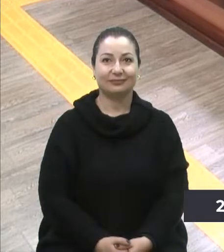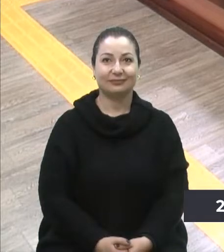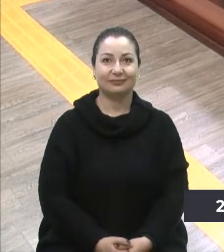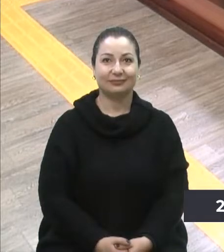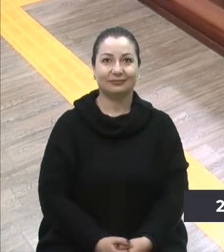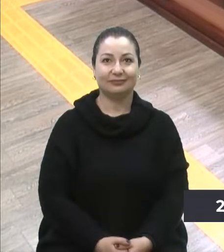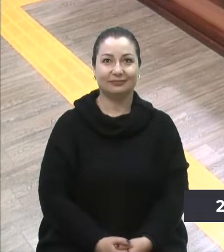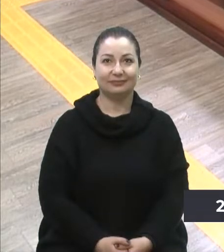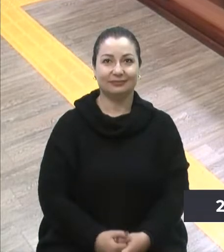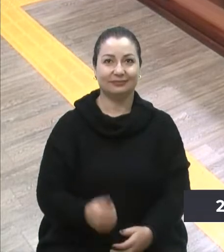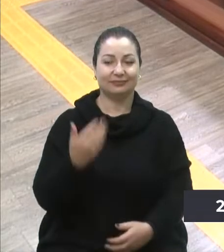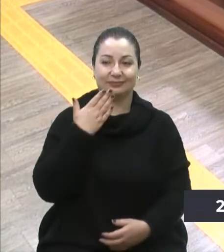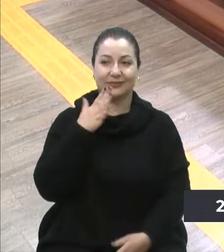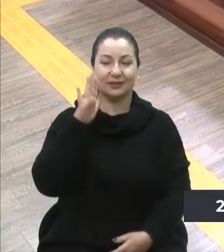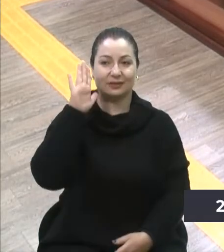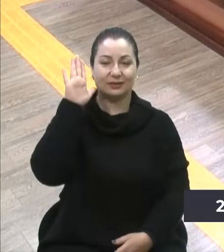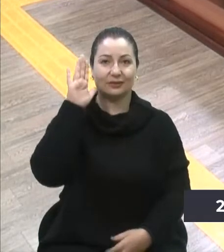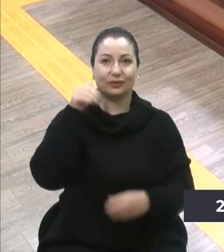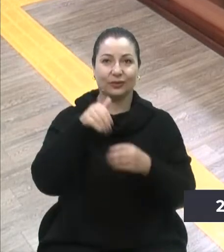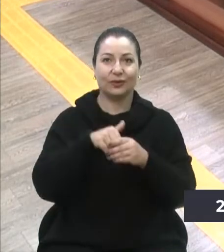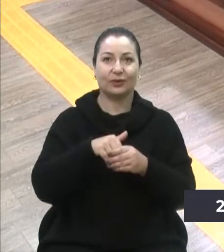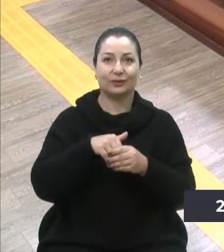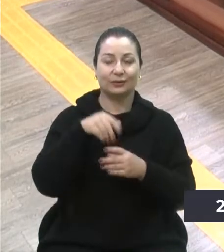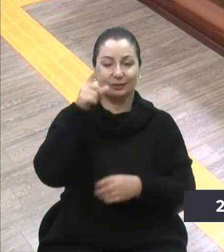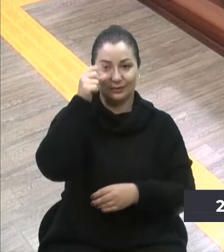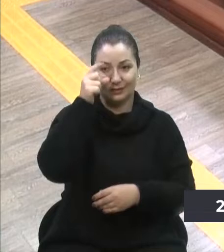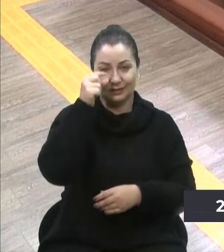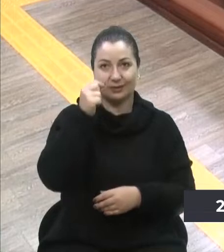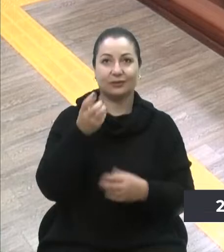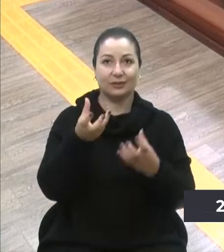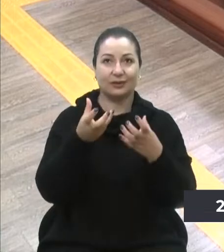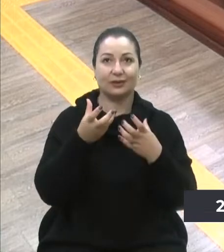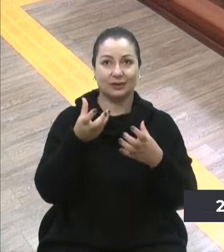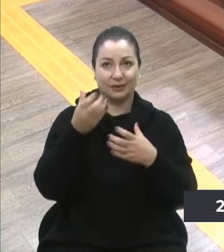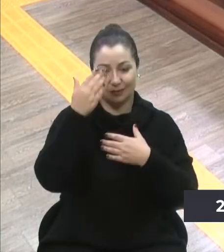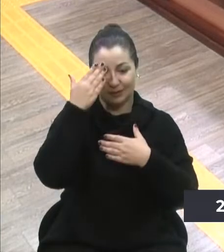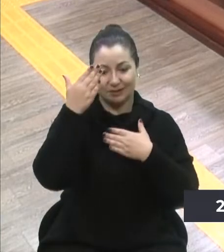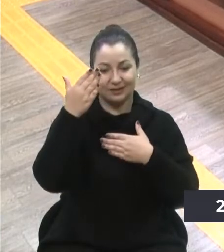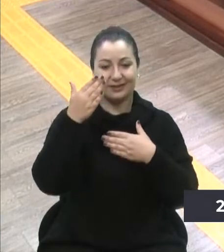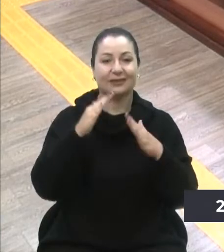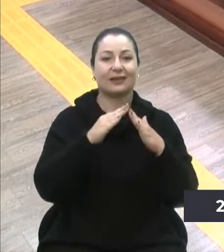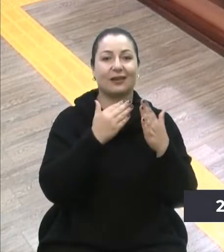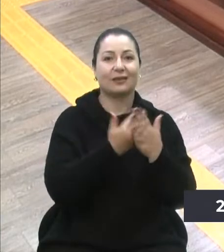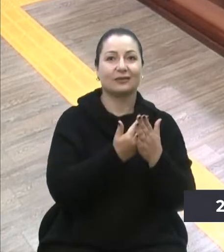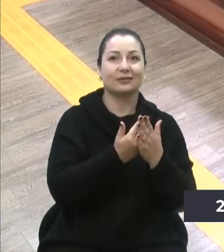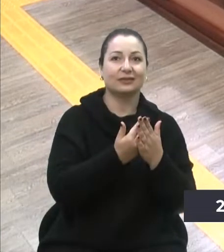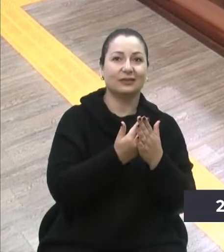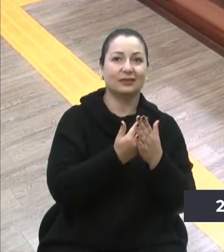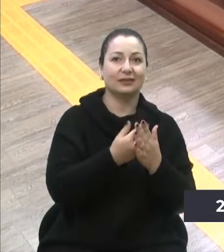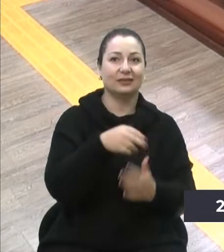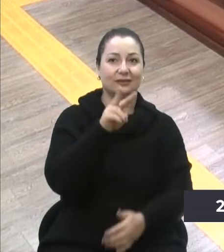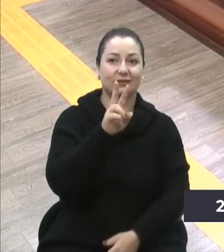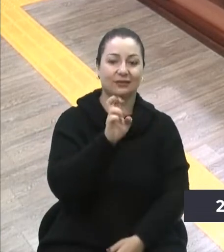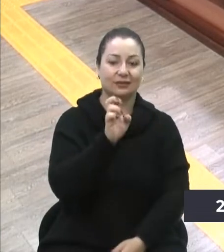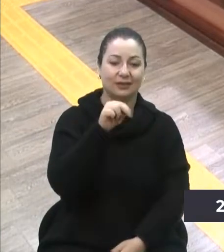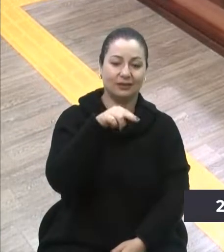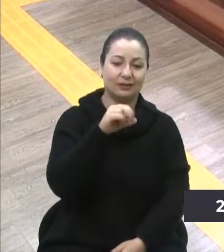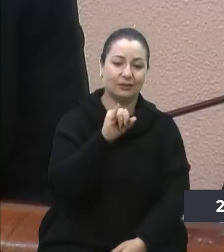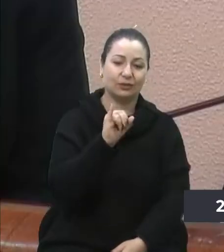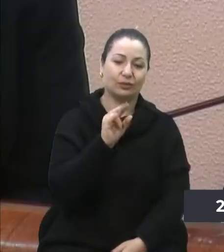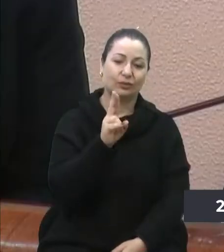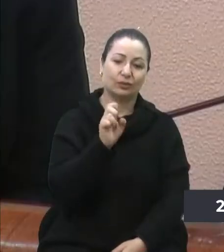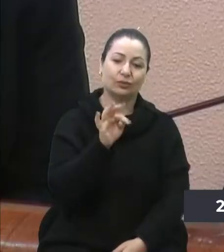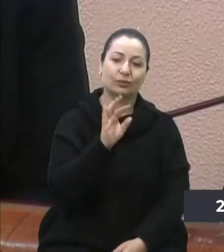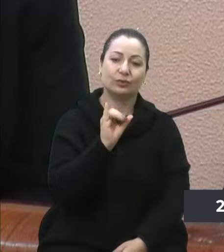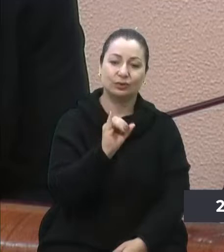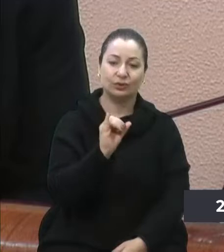Para declarar o voto, vereador Scalco, queremos agradecer e registrar aqui a presença da escola Esther Benvenuti, professora Bruna Reck,